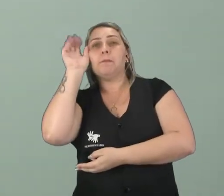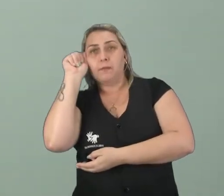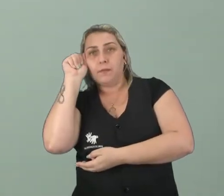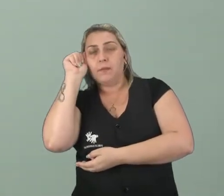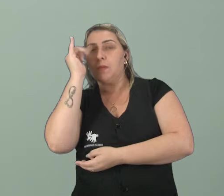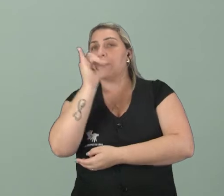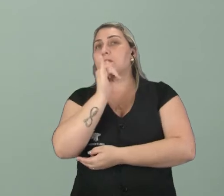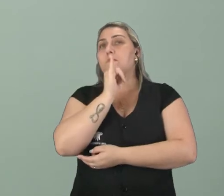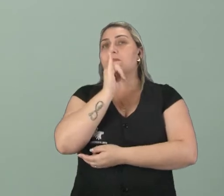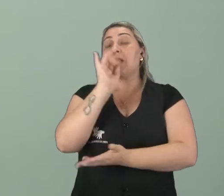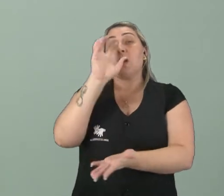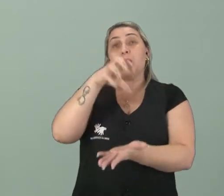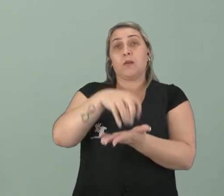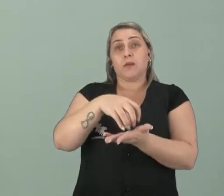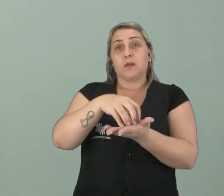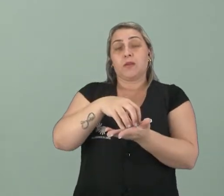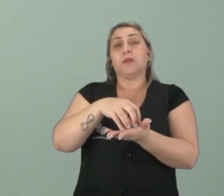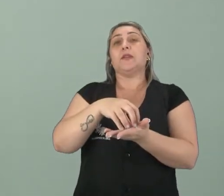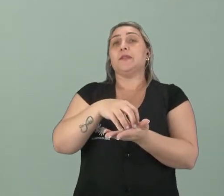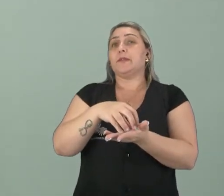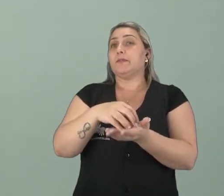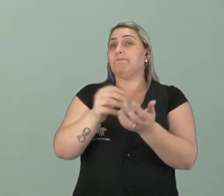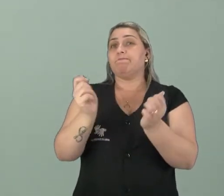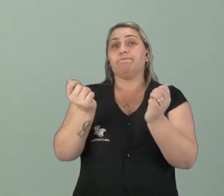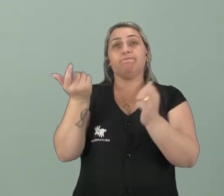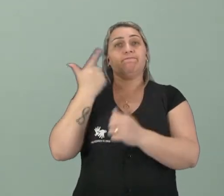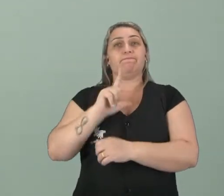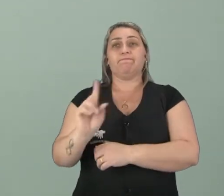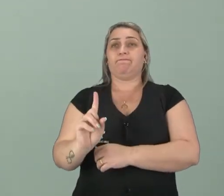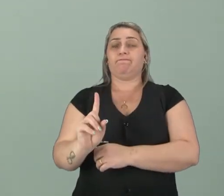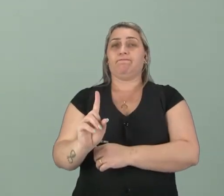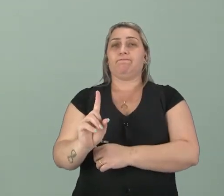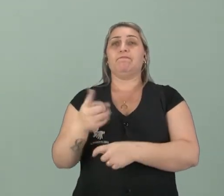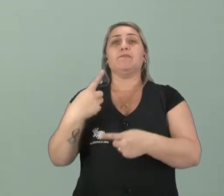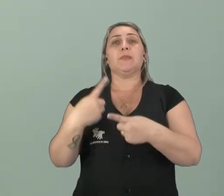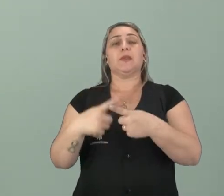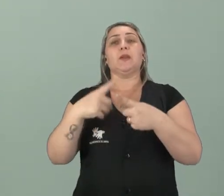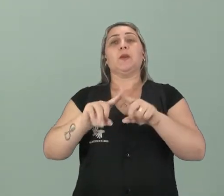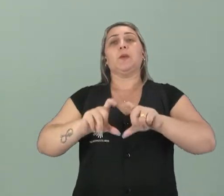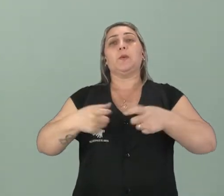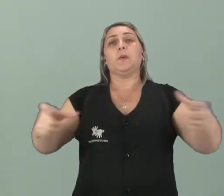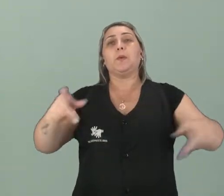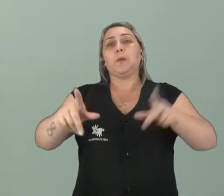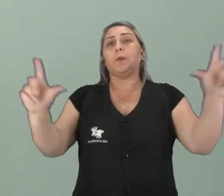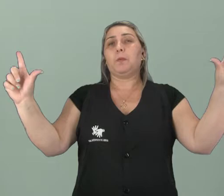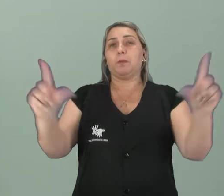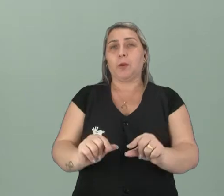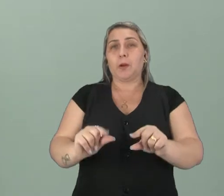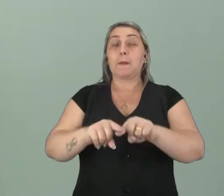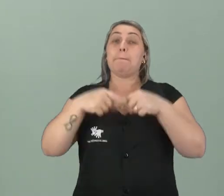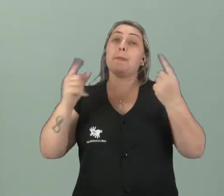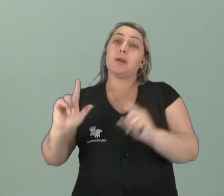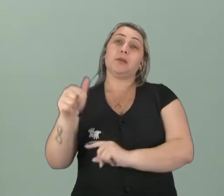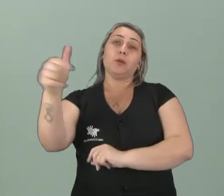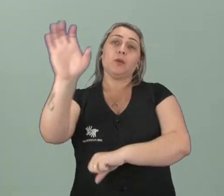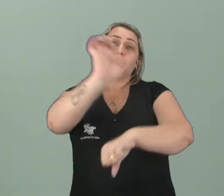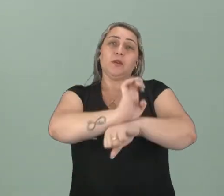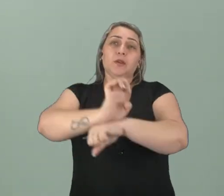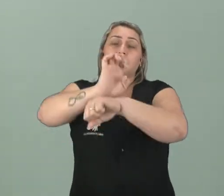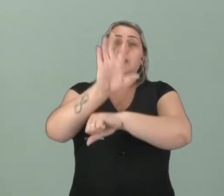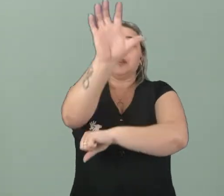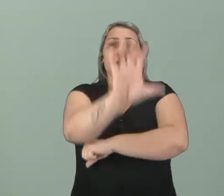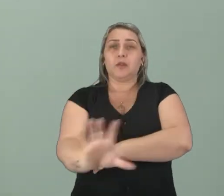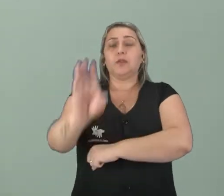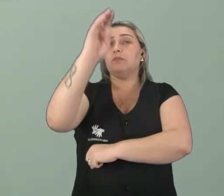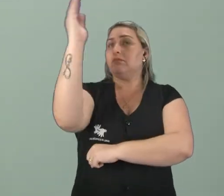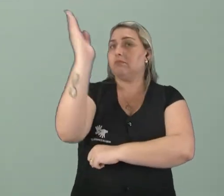exemplo, essa concentração espacial não se deu. A densidade demográfica muito baixa. Mas em outros estados, outras